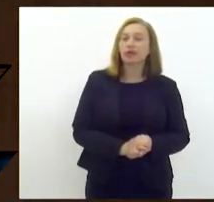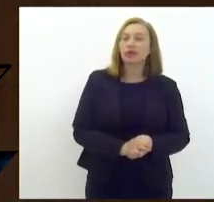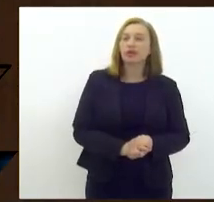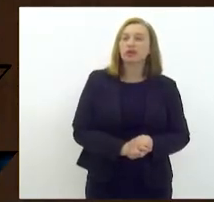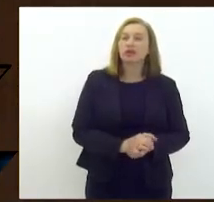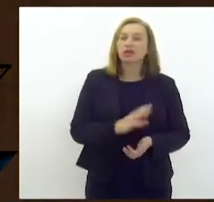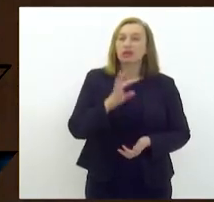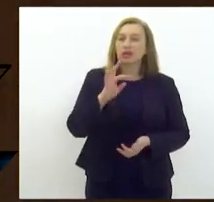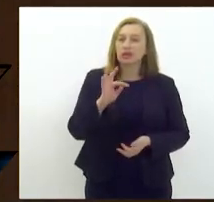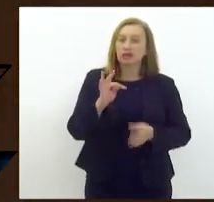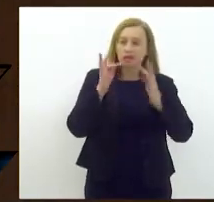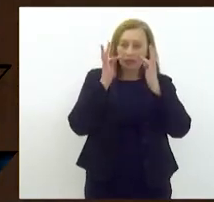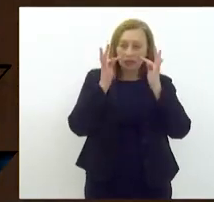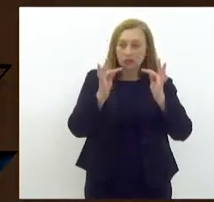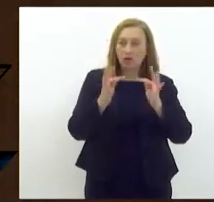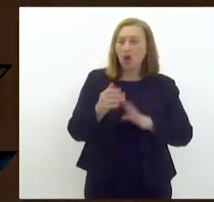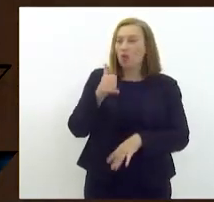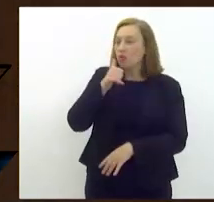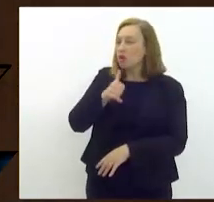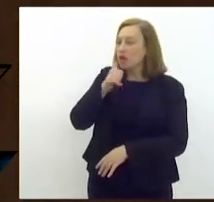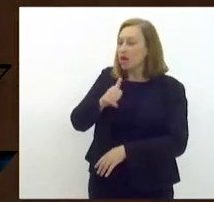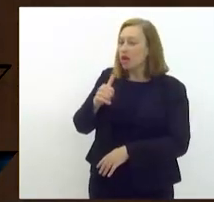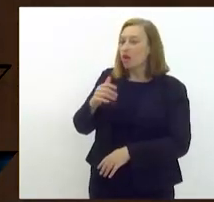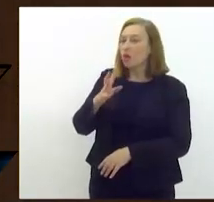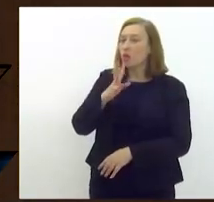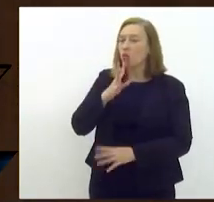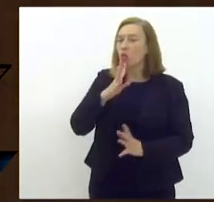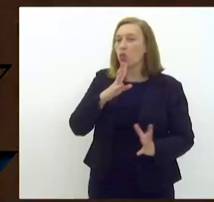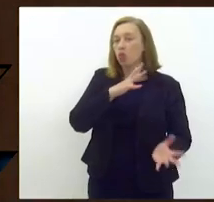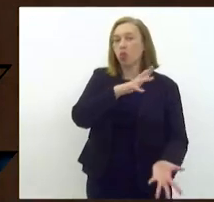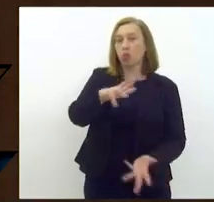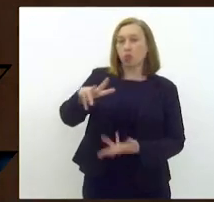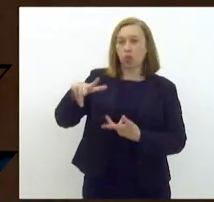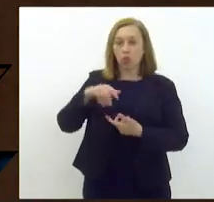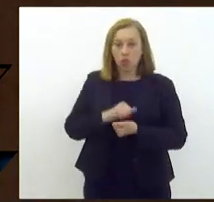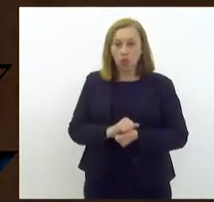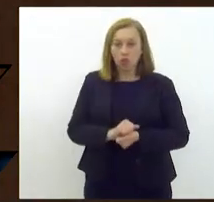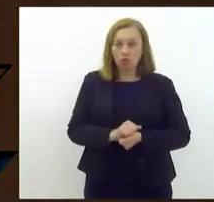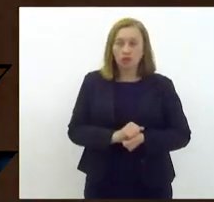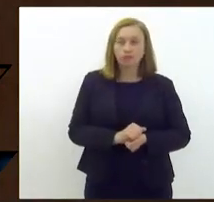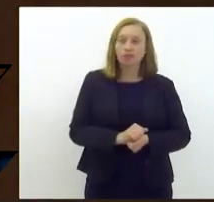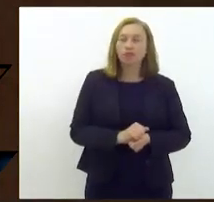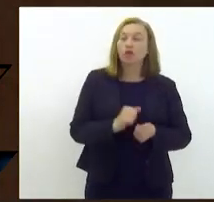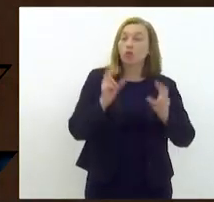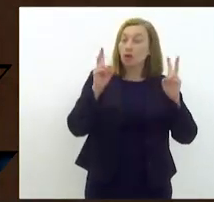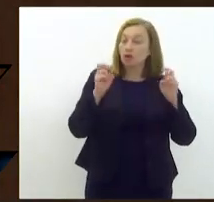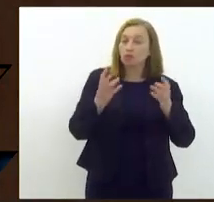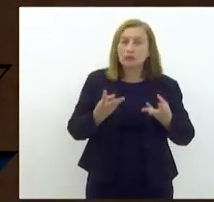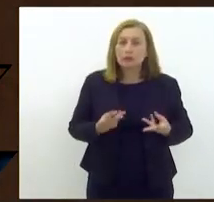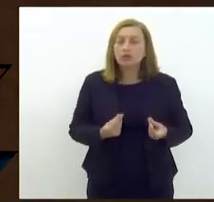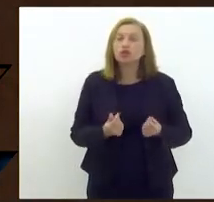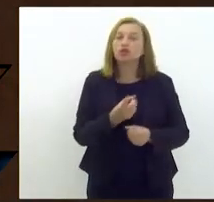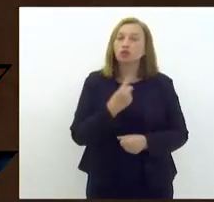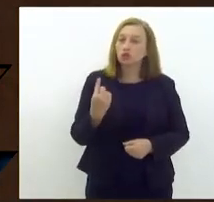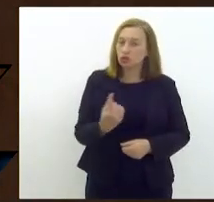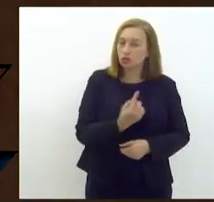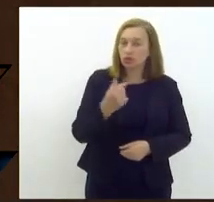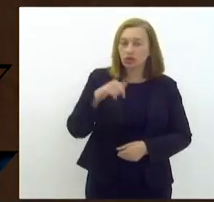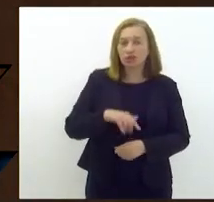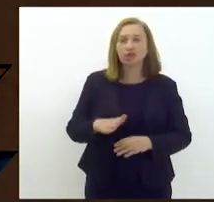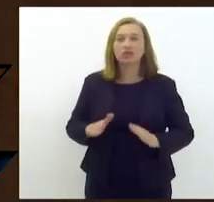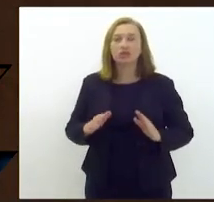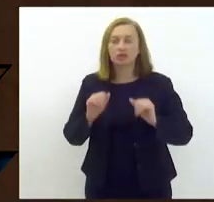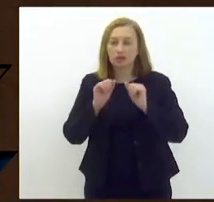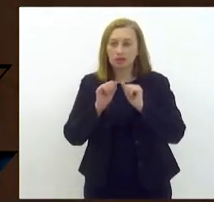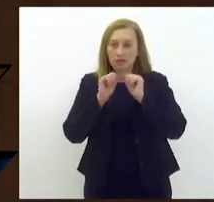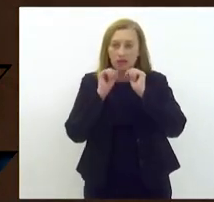uma profissional reconhecida inclusive mundialmente que trata de um assunto tão delicado já que nós aqui nessa casa